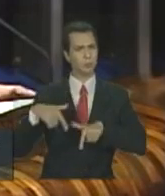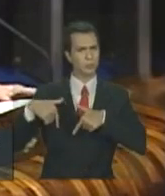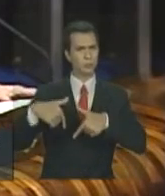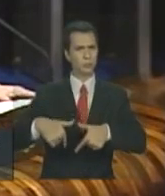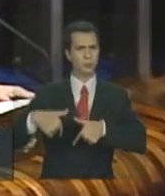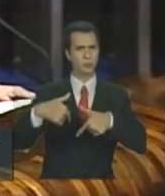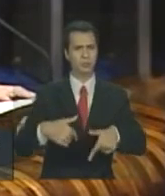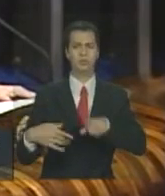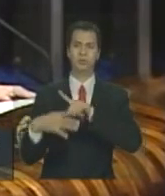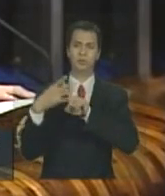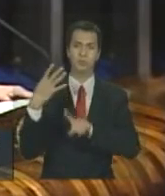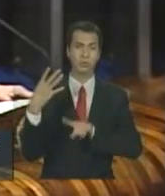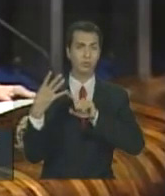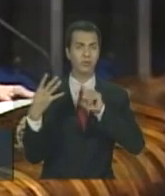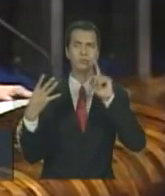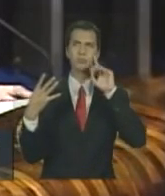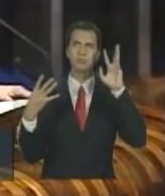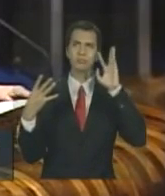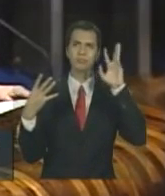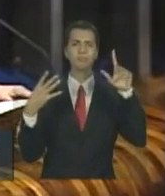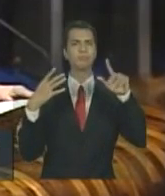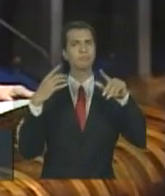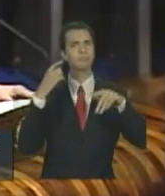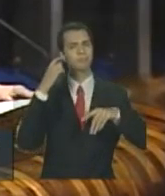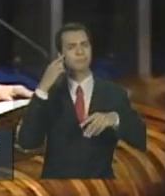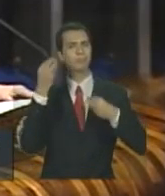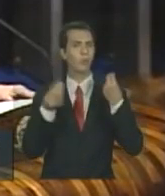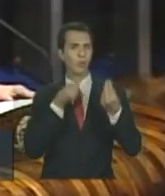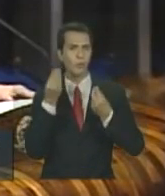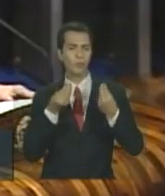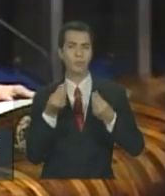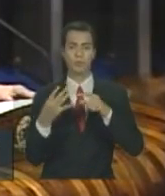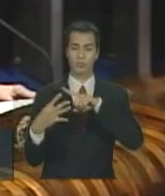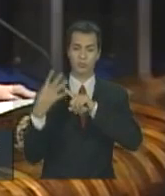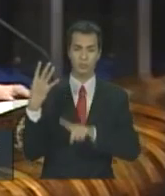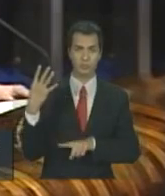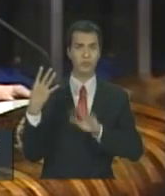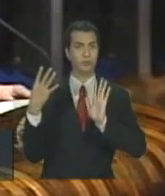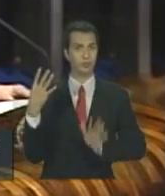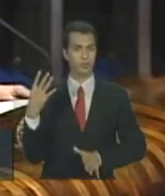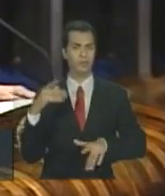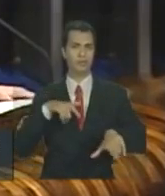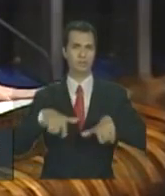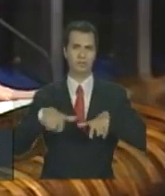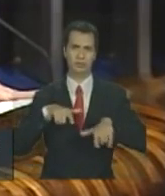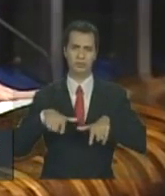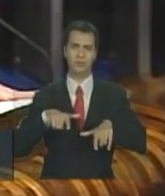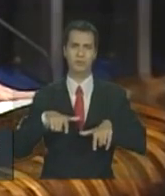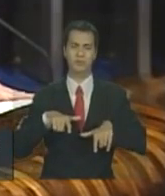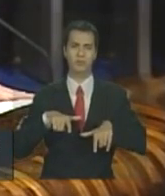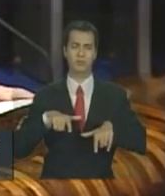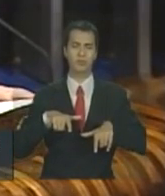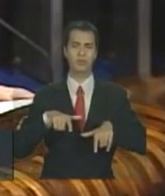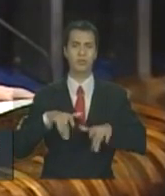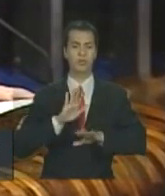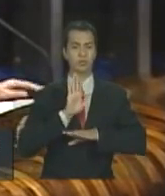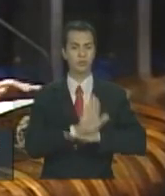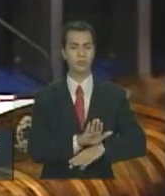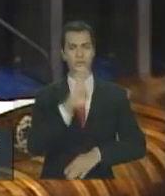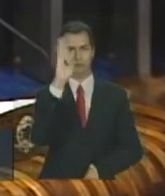mulheres de reflexão, mulheres que exercitaram as suas atividades em prol do